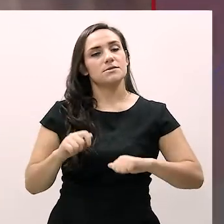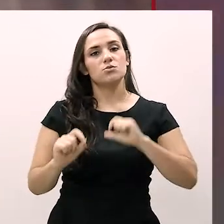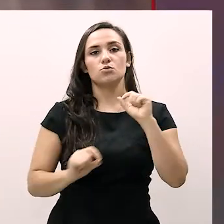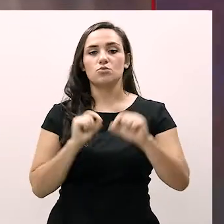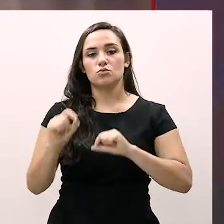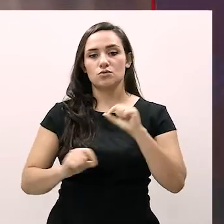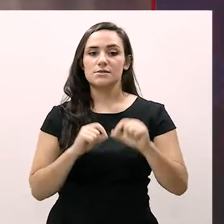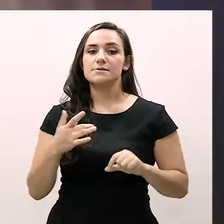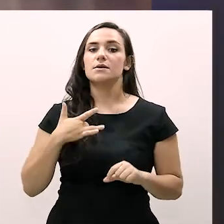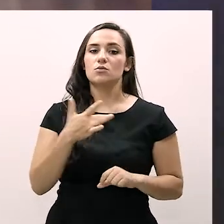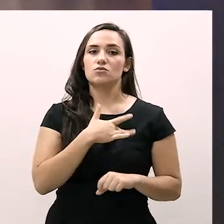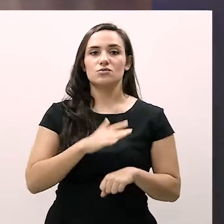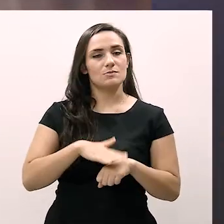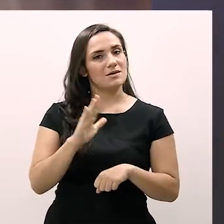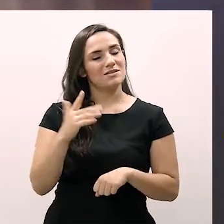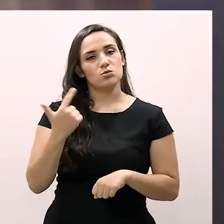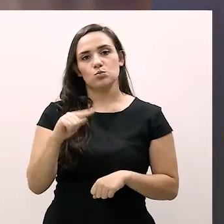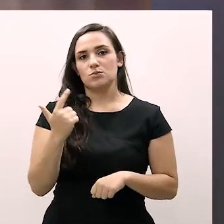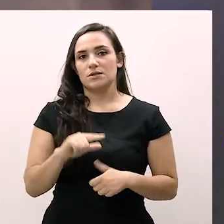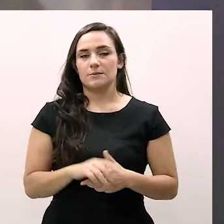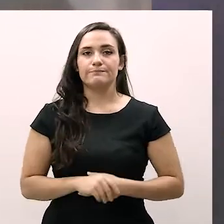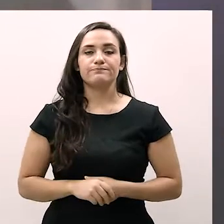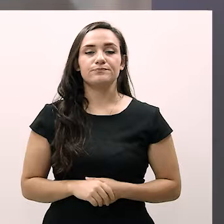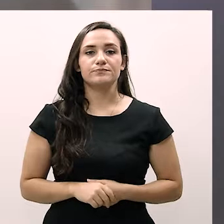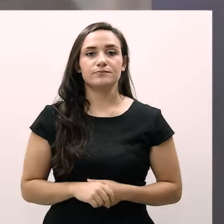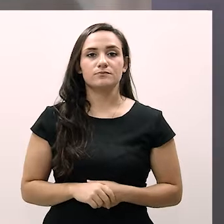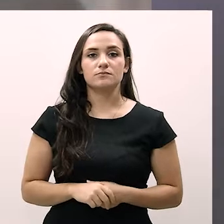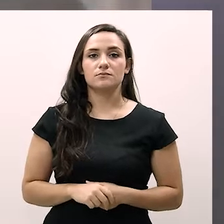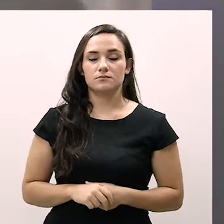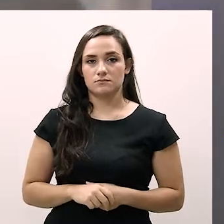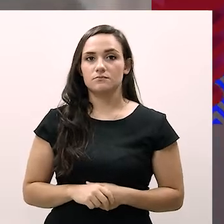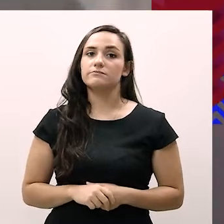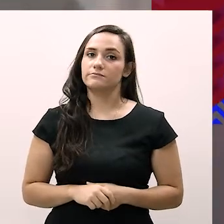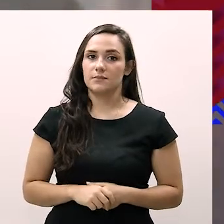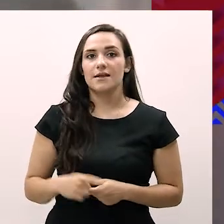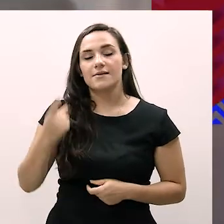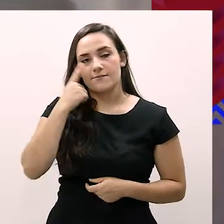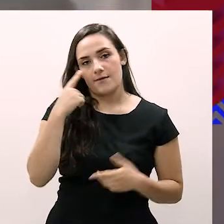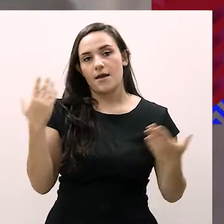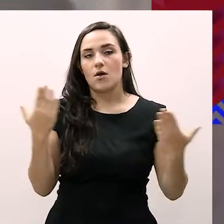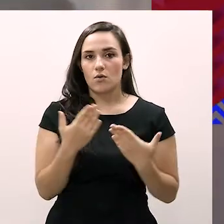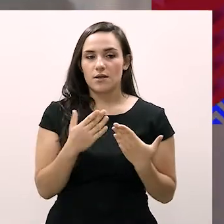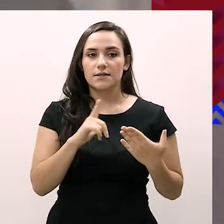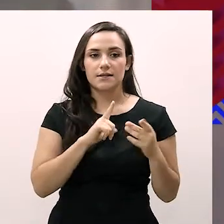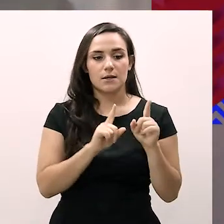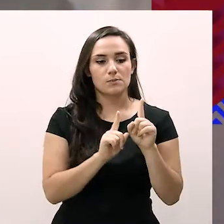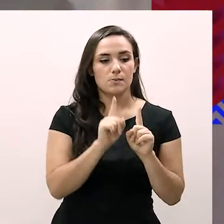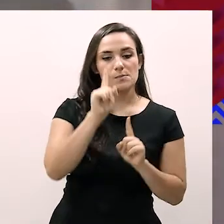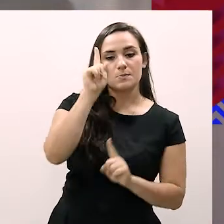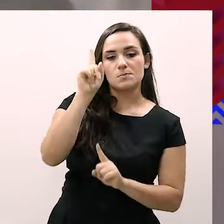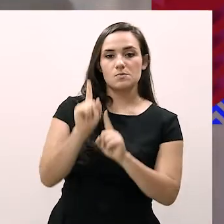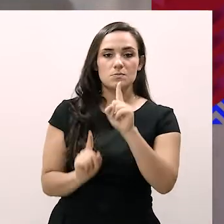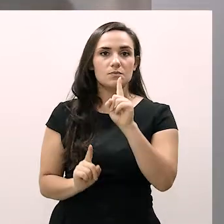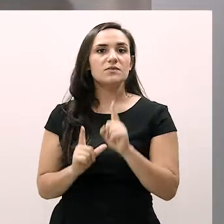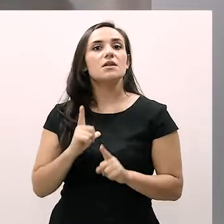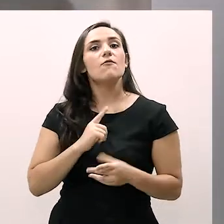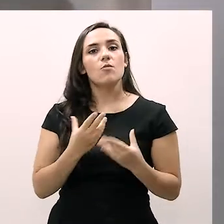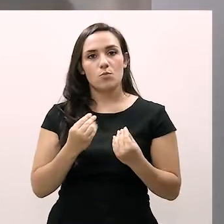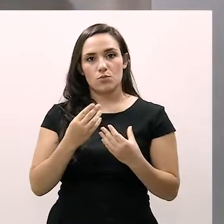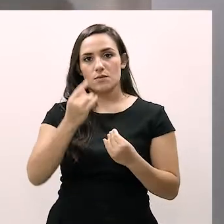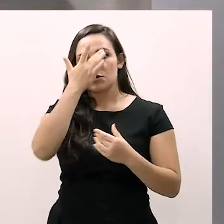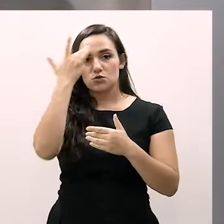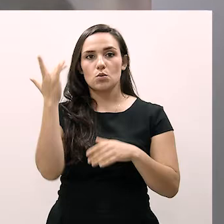os dados tão significativos de óbitos, de internações e de admissões